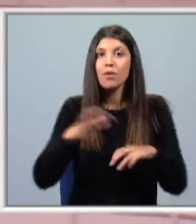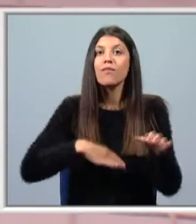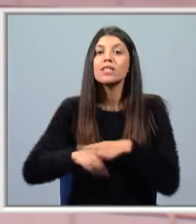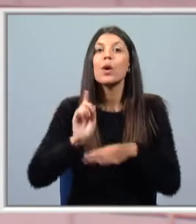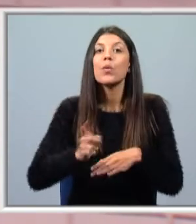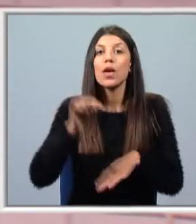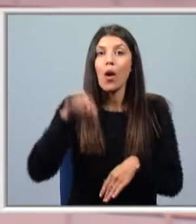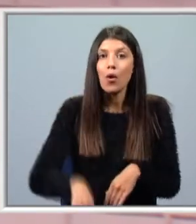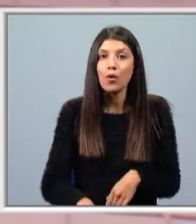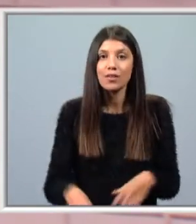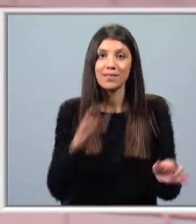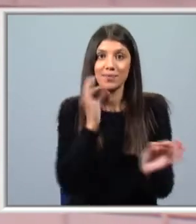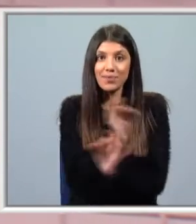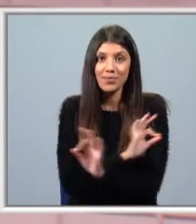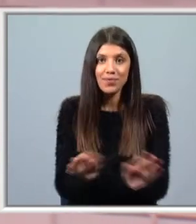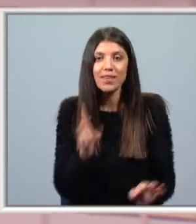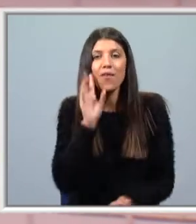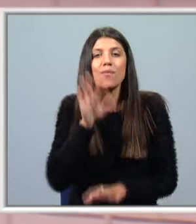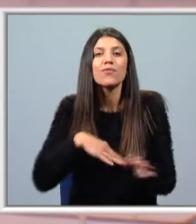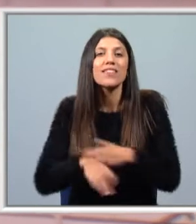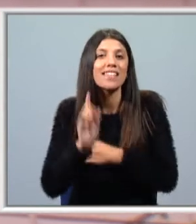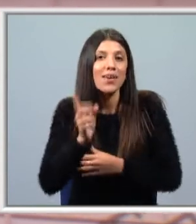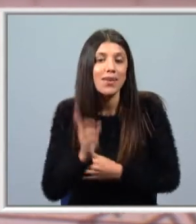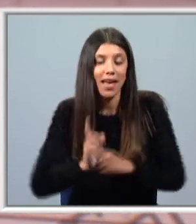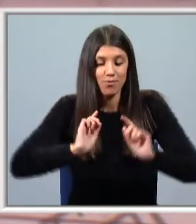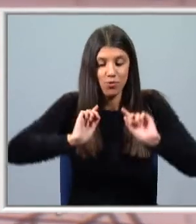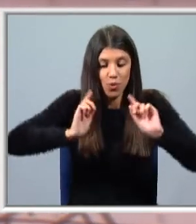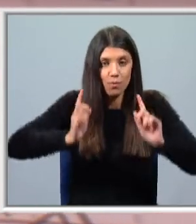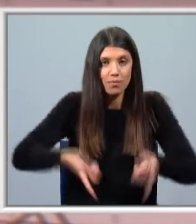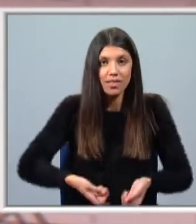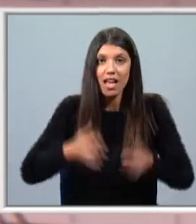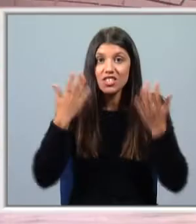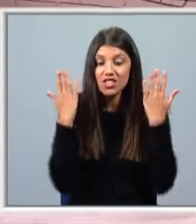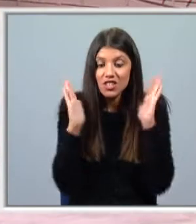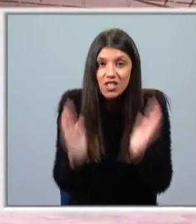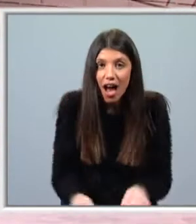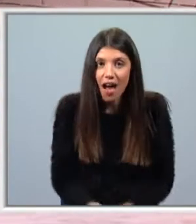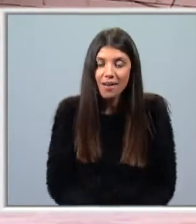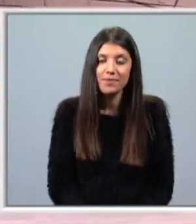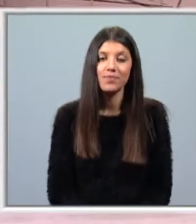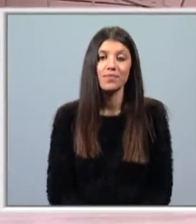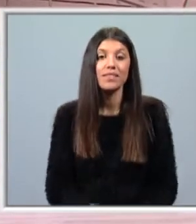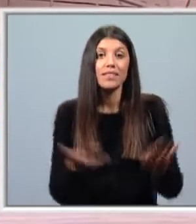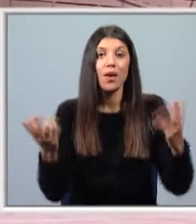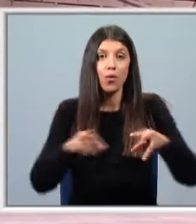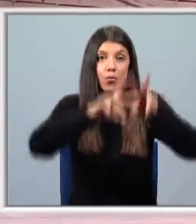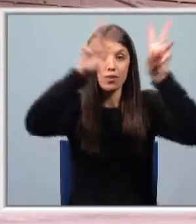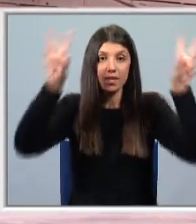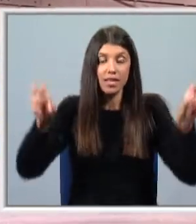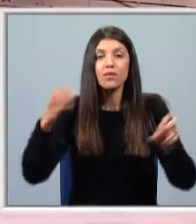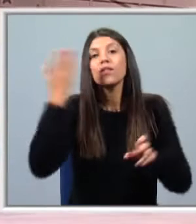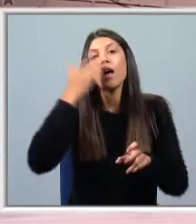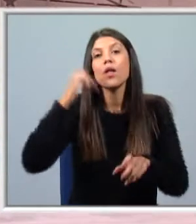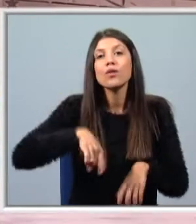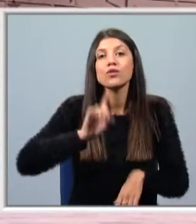hoje? Ótimo! Então vamos o quê? Vamos começar já! Ora, o título do nosso bloco